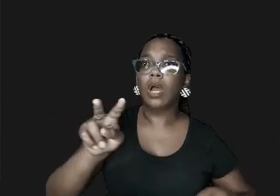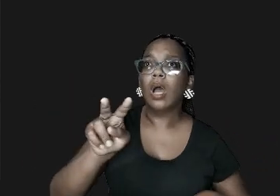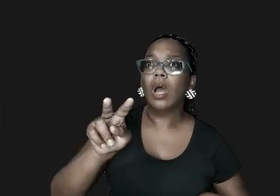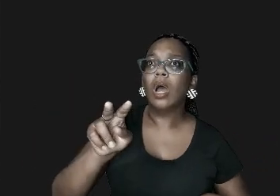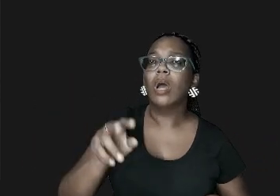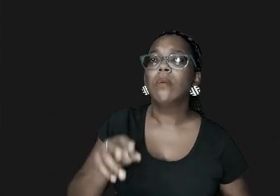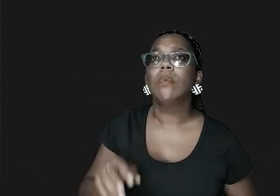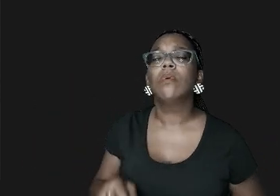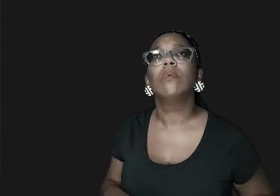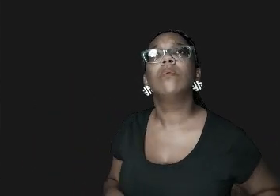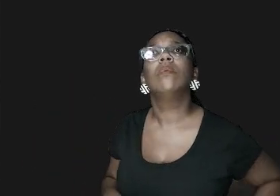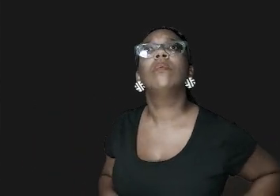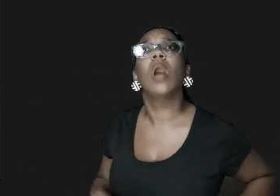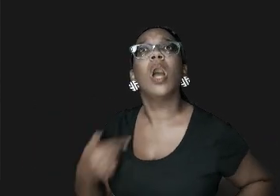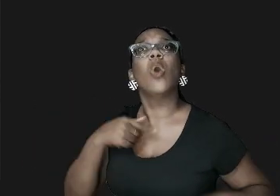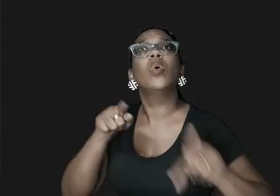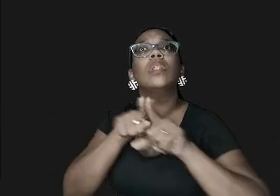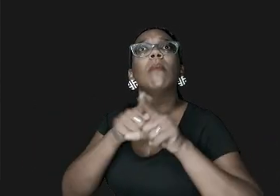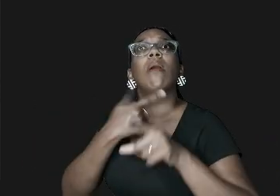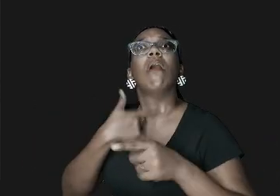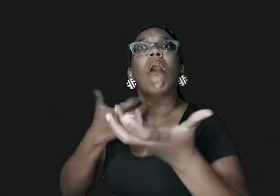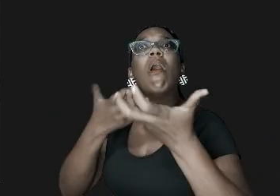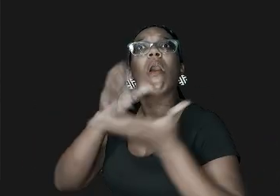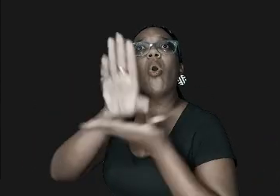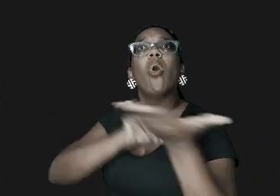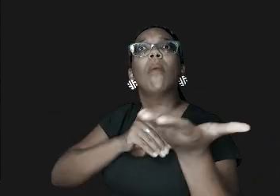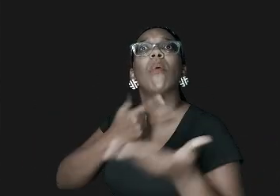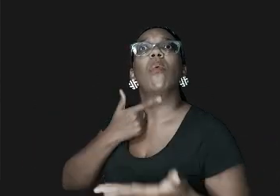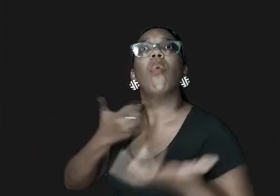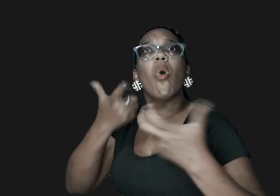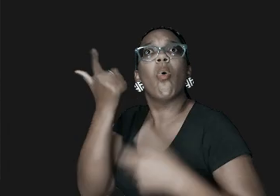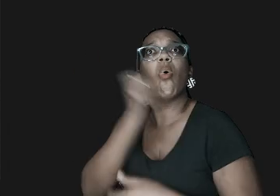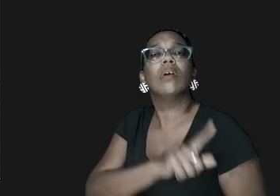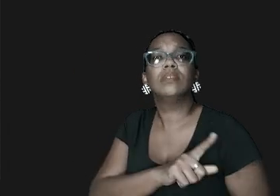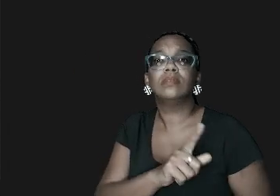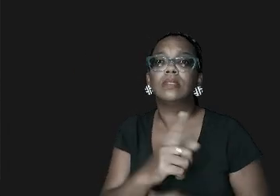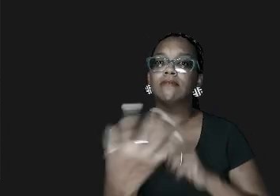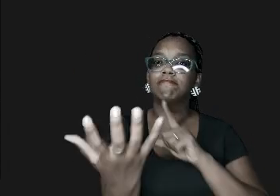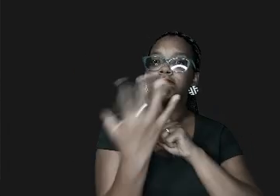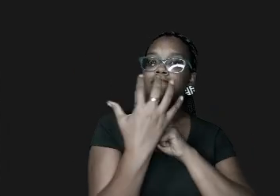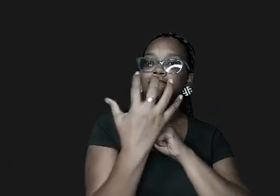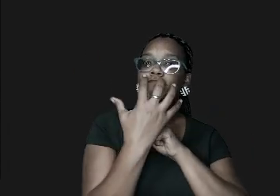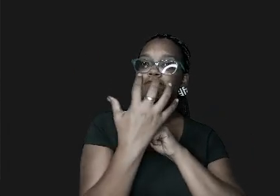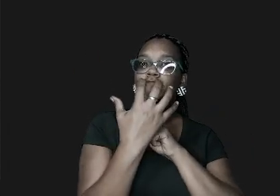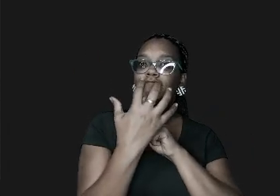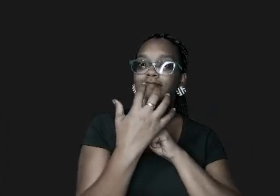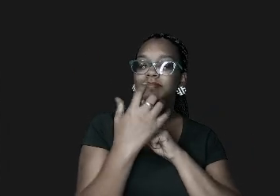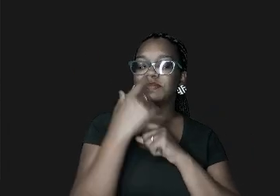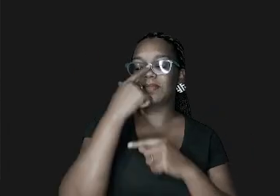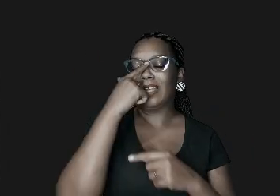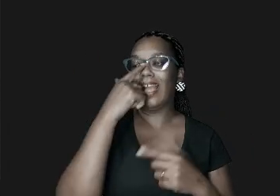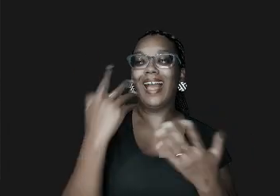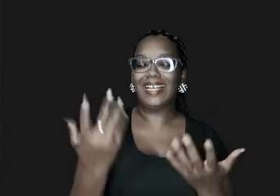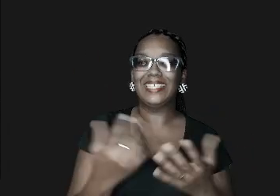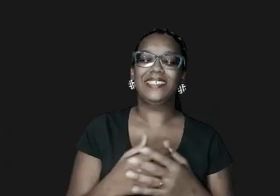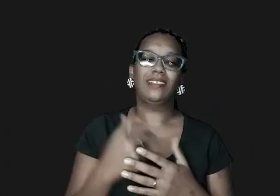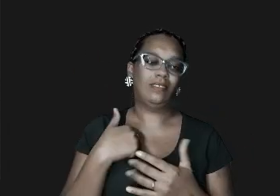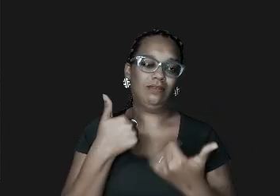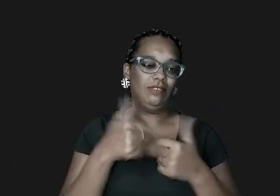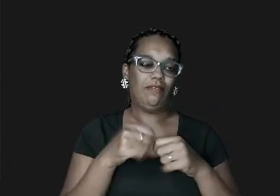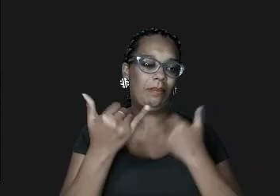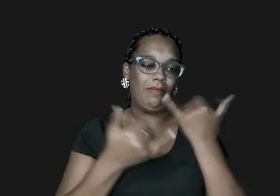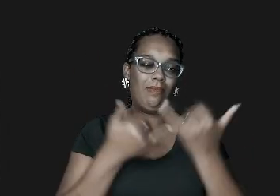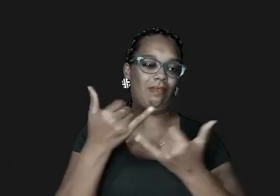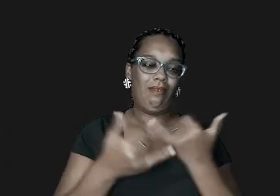lá na praia e aí calma aí eu também pode ter você também consegue E aí